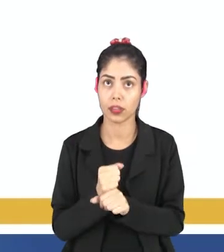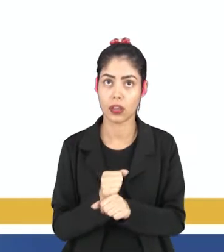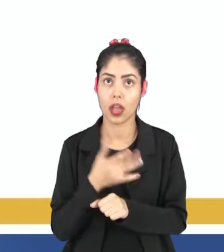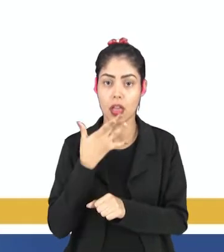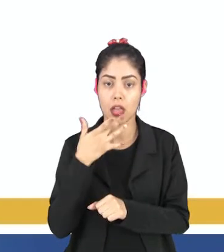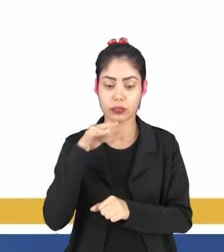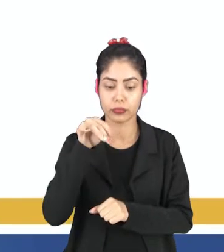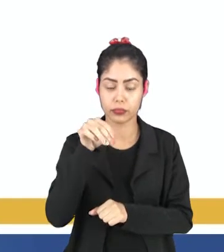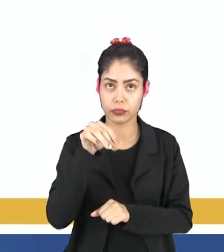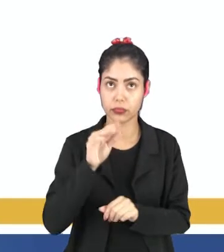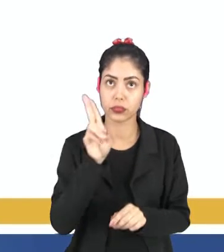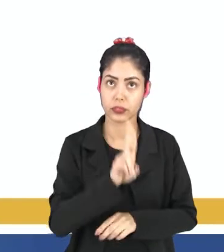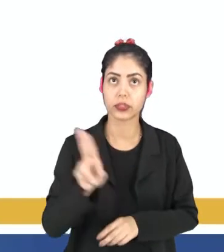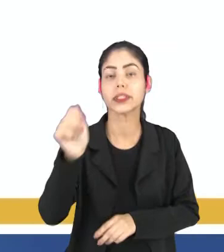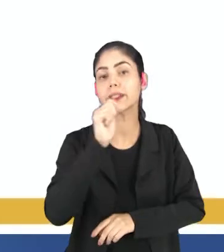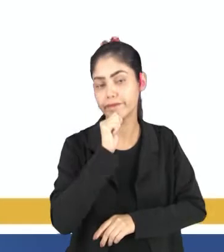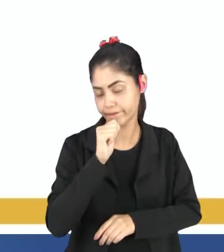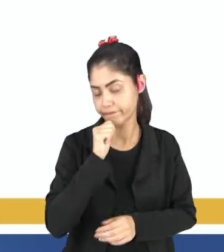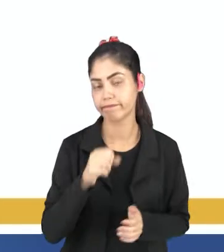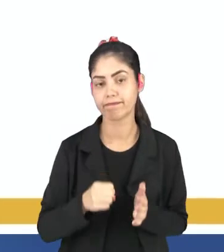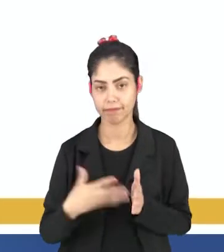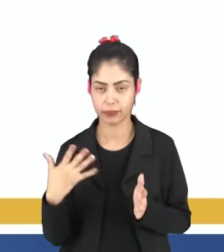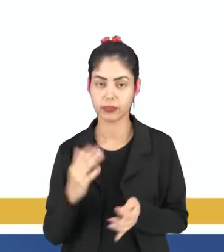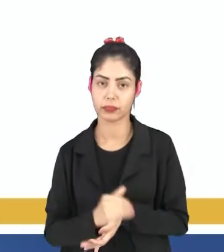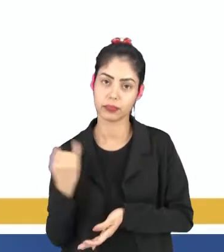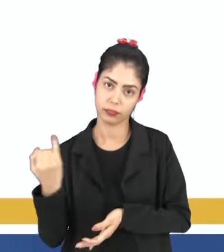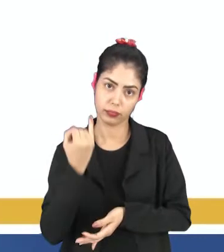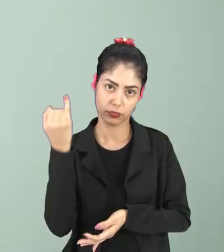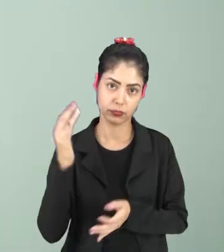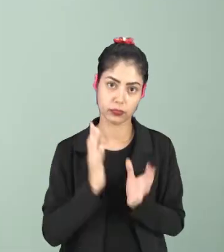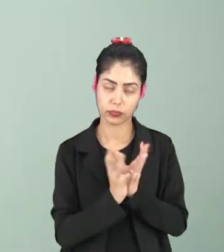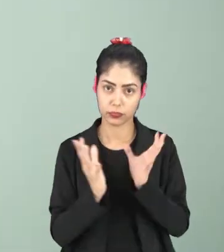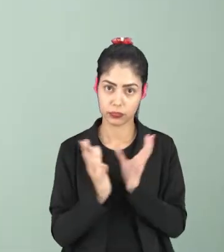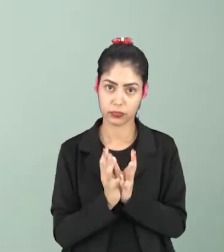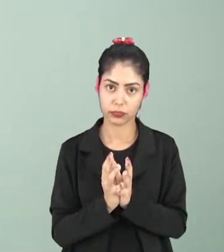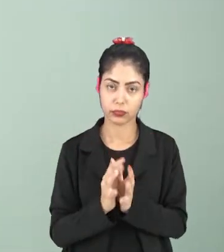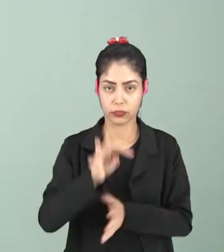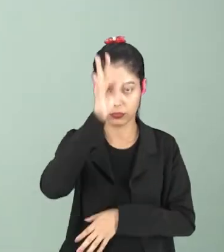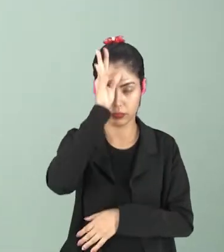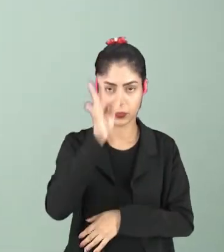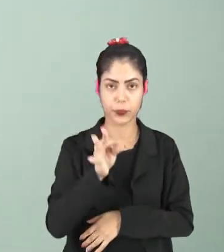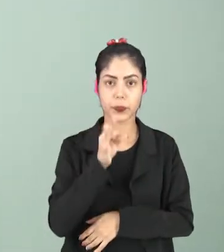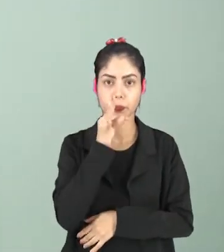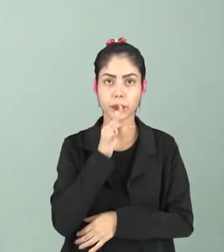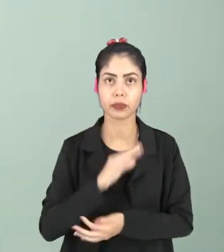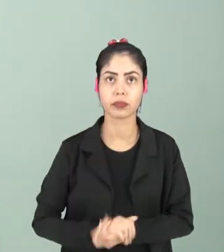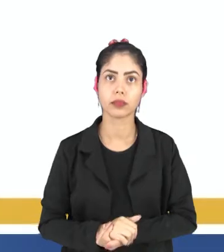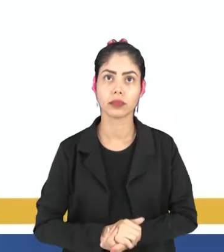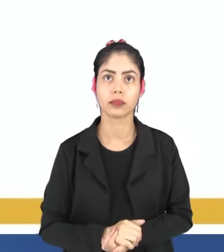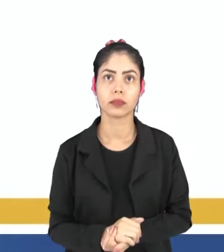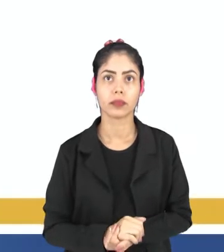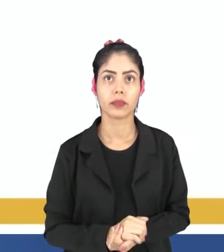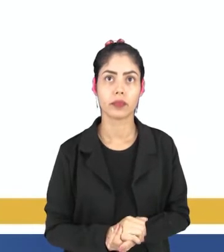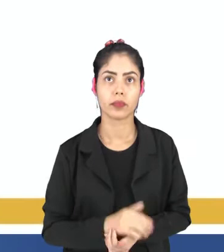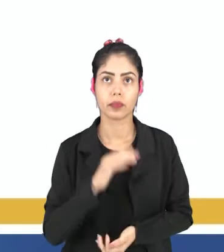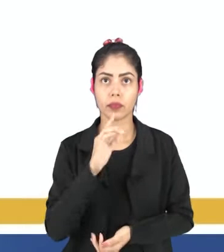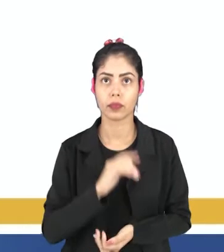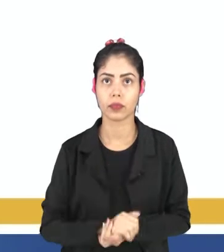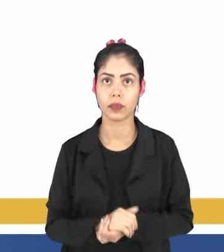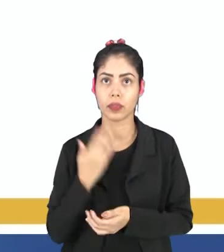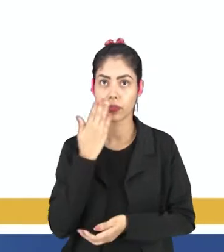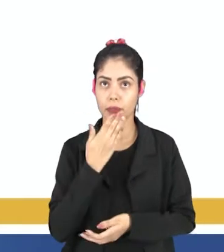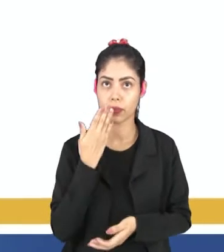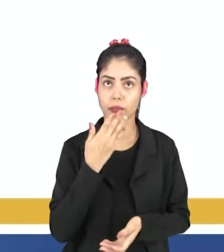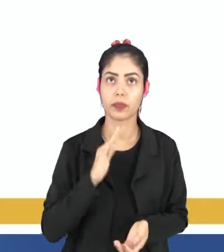sal, que é muito utilizado ainda, tá? Principalmente em comunidades tradicionais, tá? Conservação pela adição de